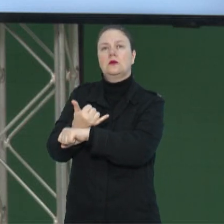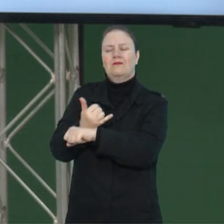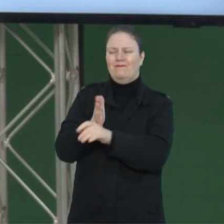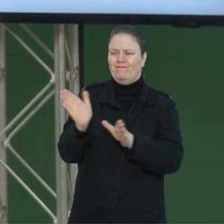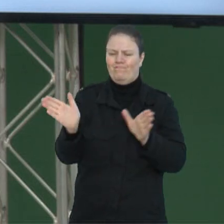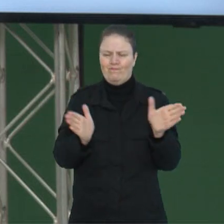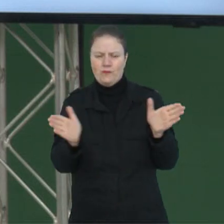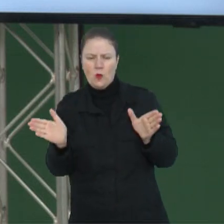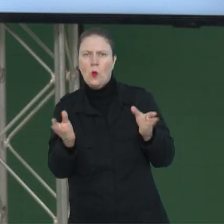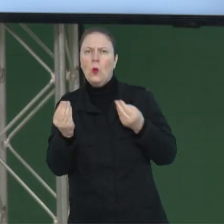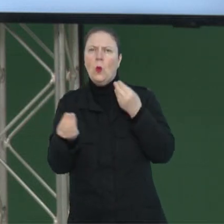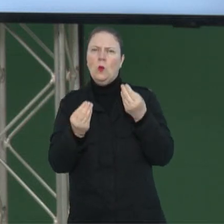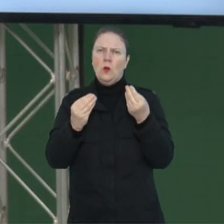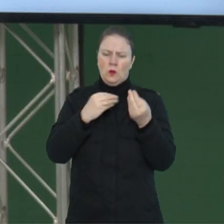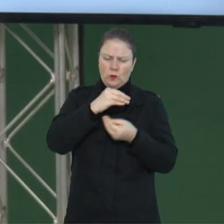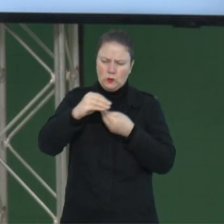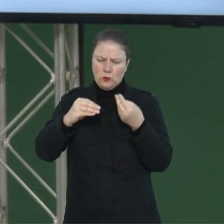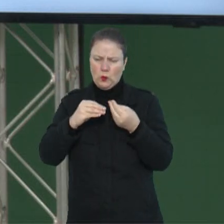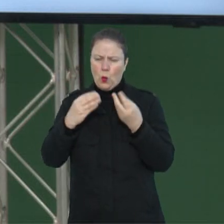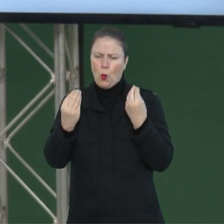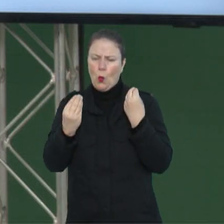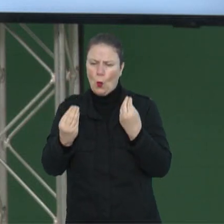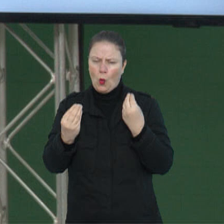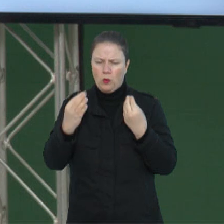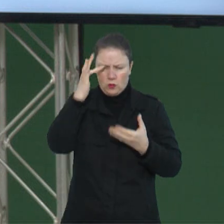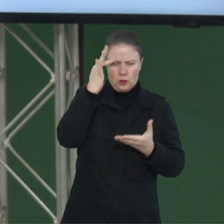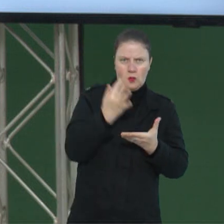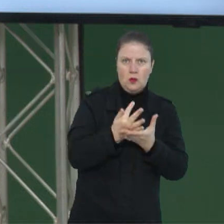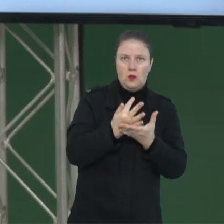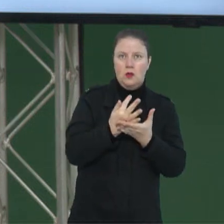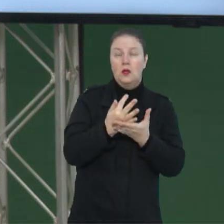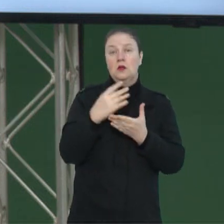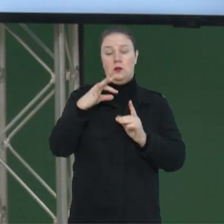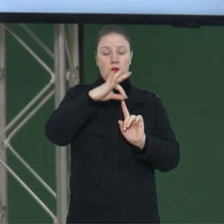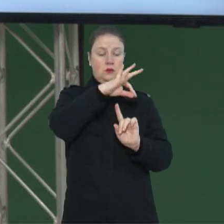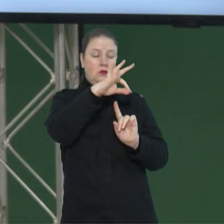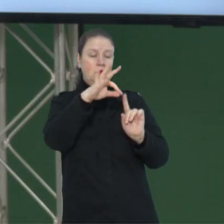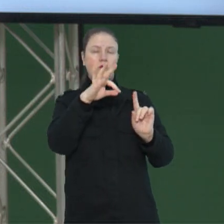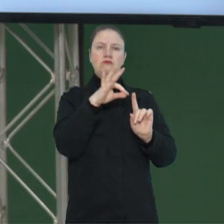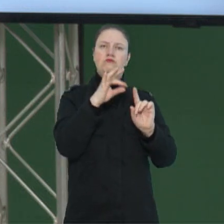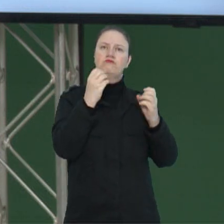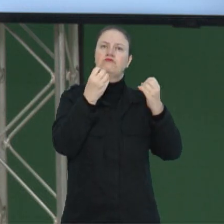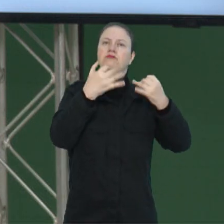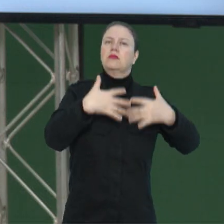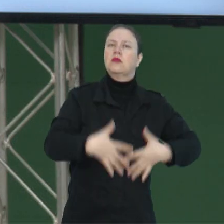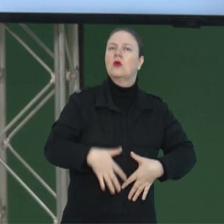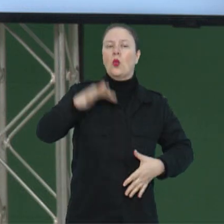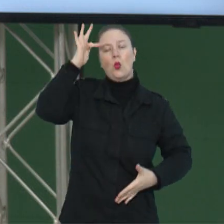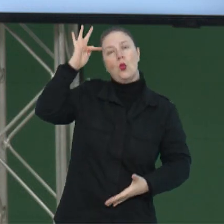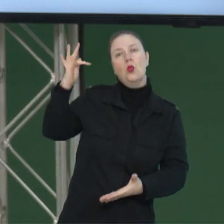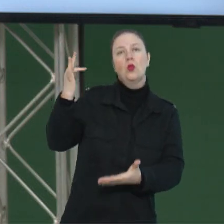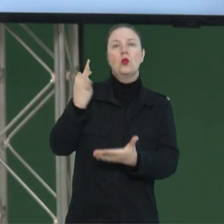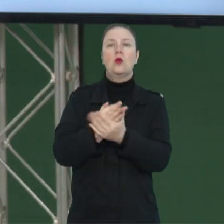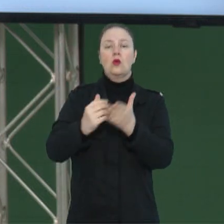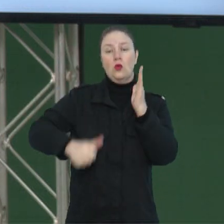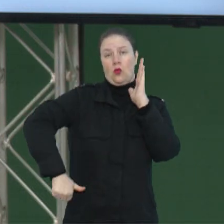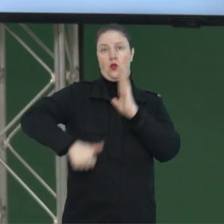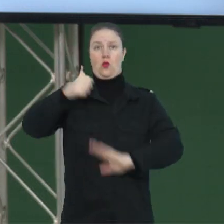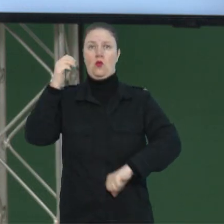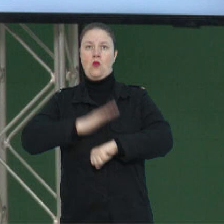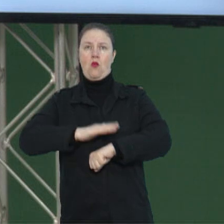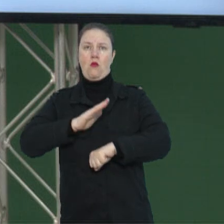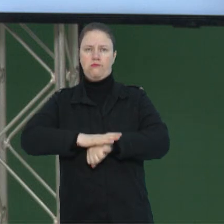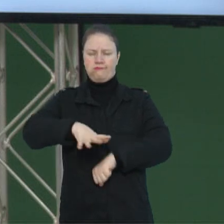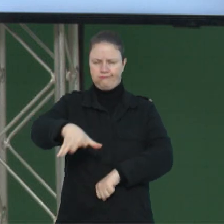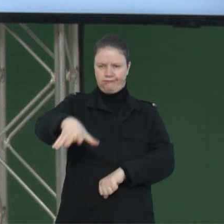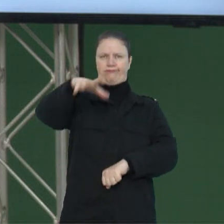tá? Só que isso não era um consenso entre todos. Por exemplo, Agostinho. Agostinho justamente vai dizer que a fé vai ser o primeiro passo para o